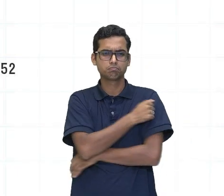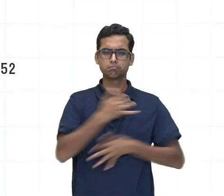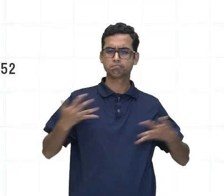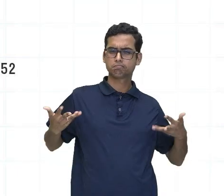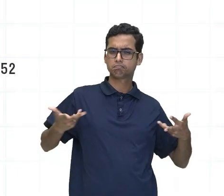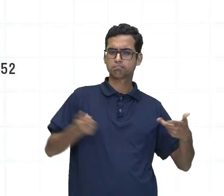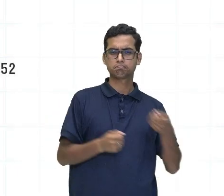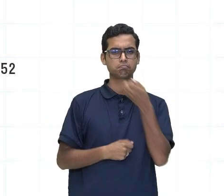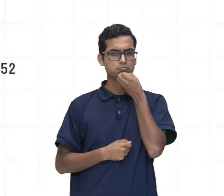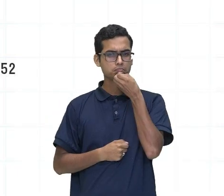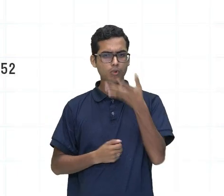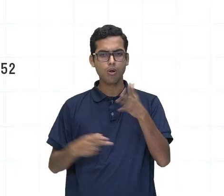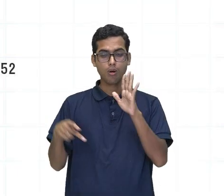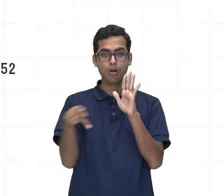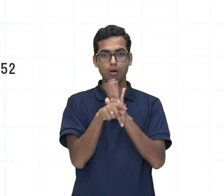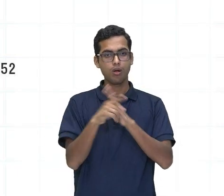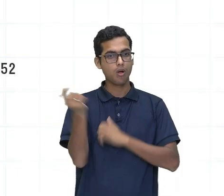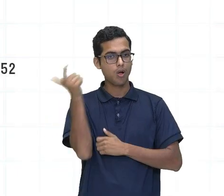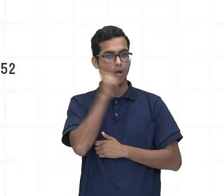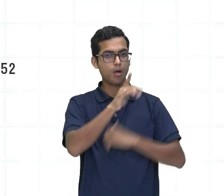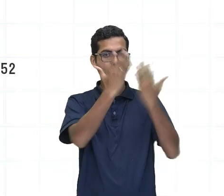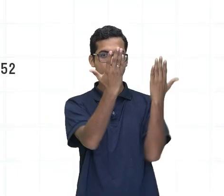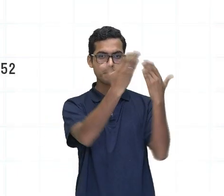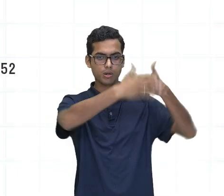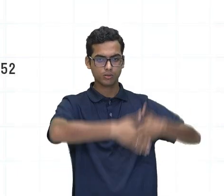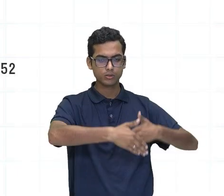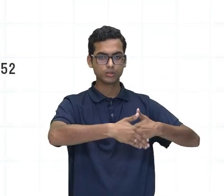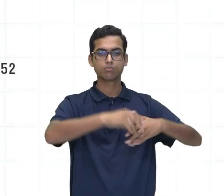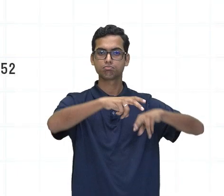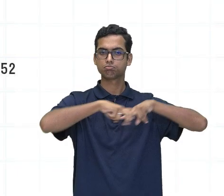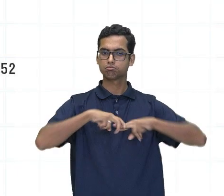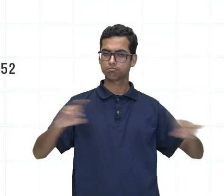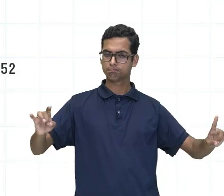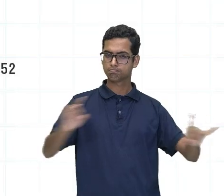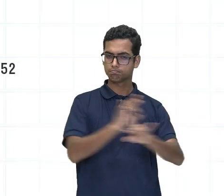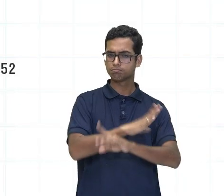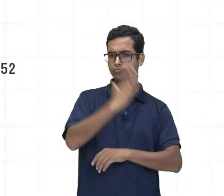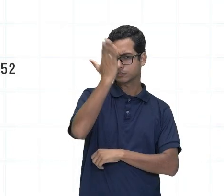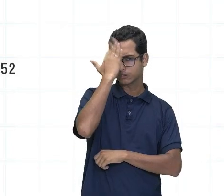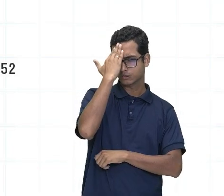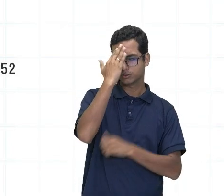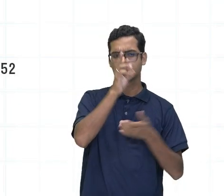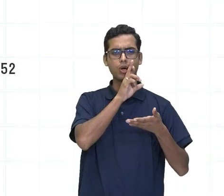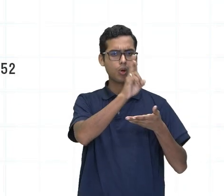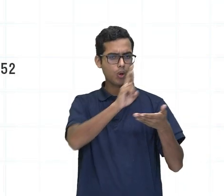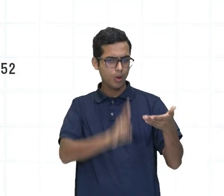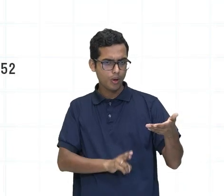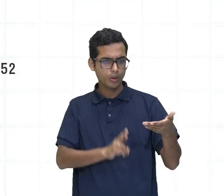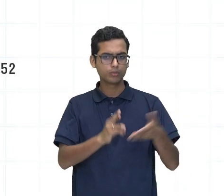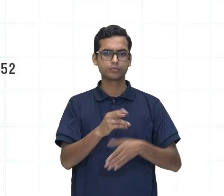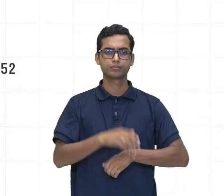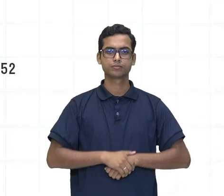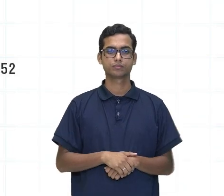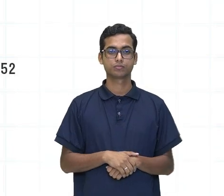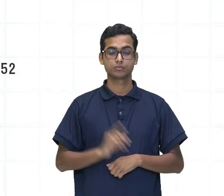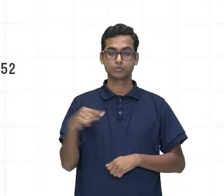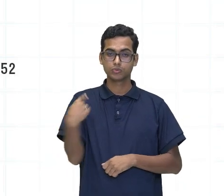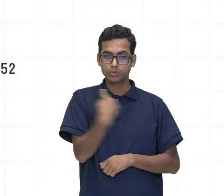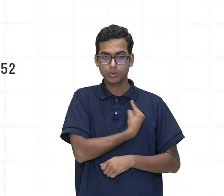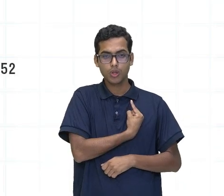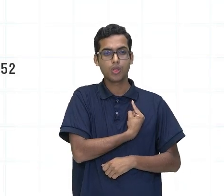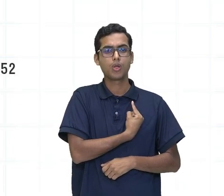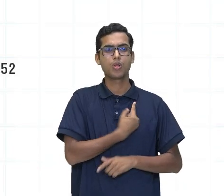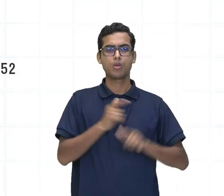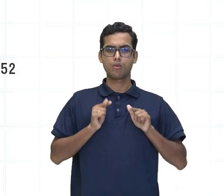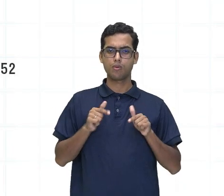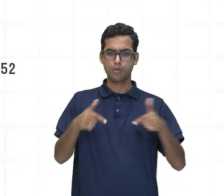sucedidos no rendimento da prova, porque estavam preparados. Não tem outra solução. Se a gente